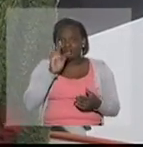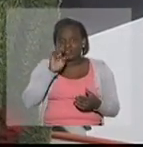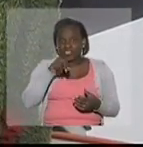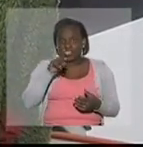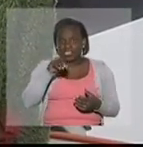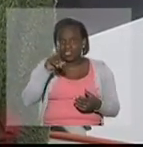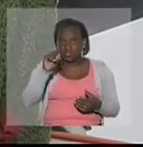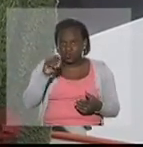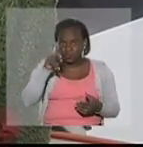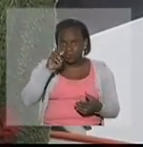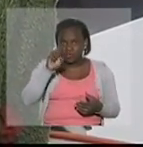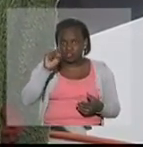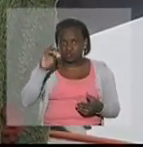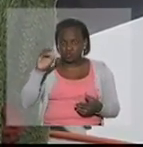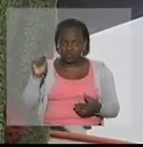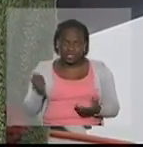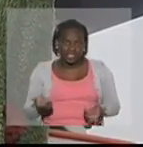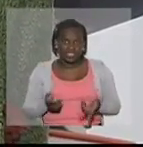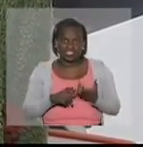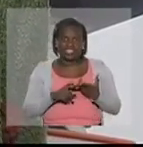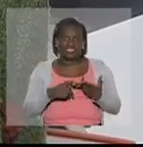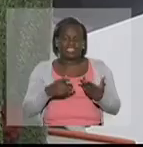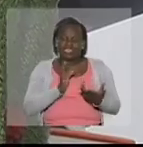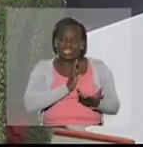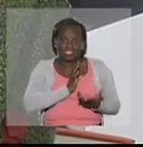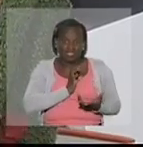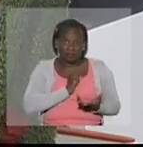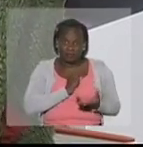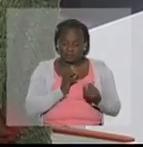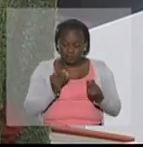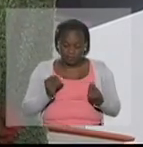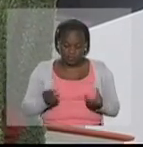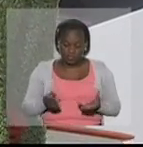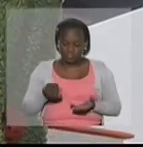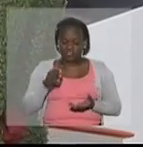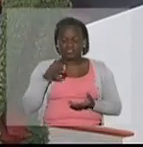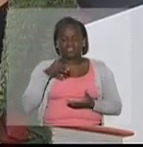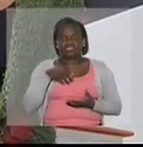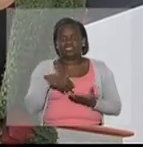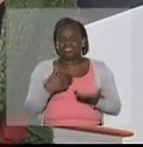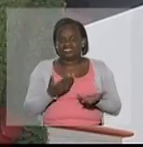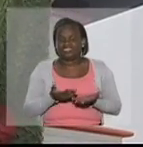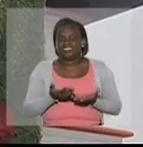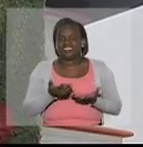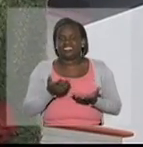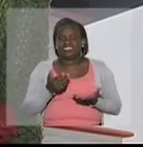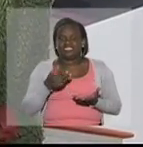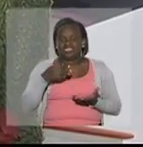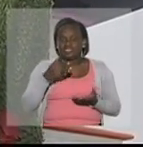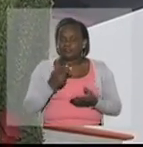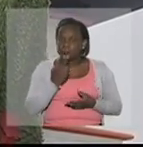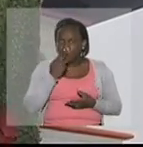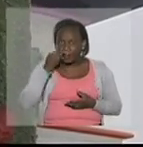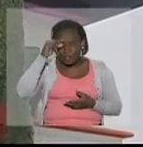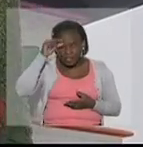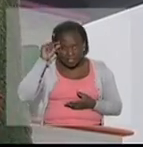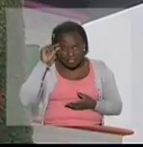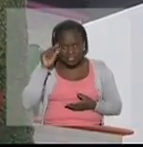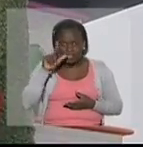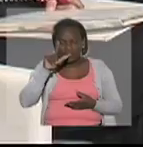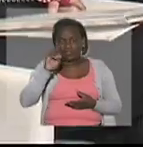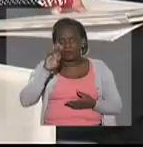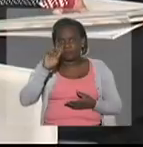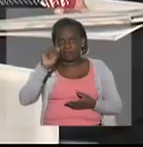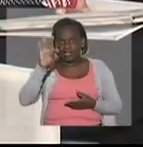Fernando Pessoa muitos de amor ter Lobato se ela